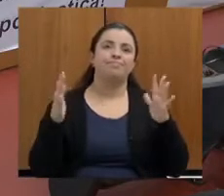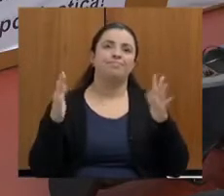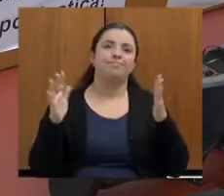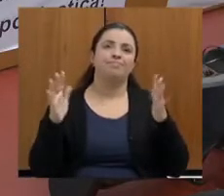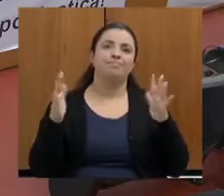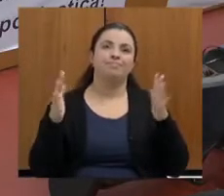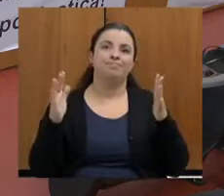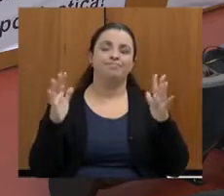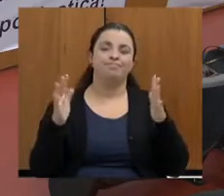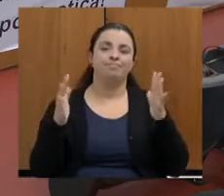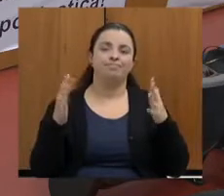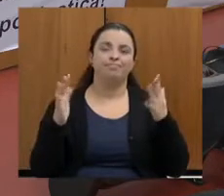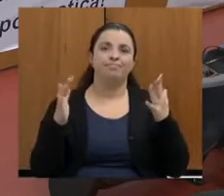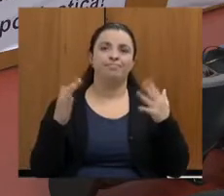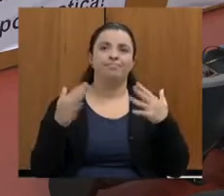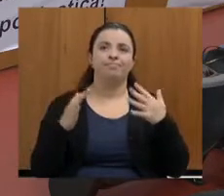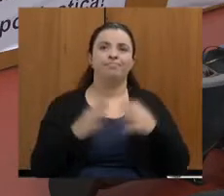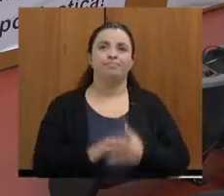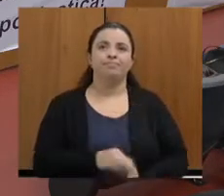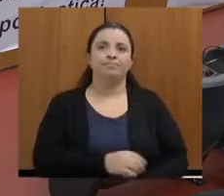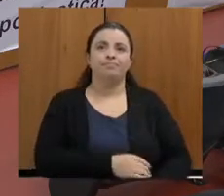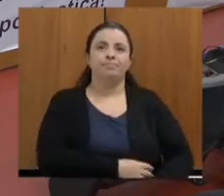E aí